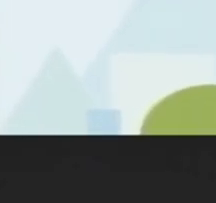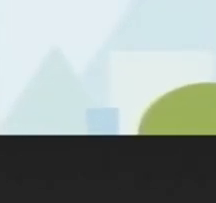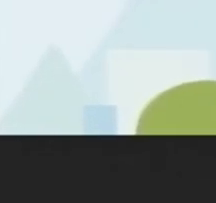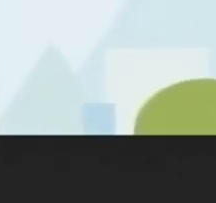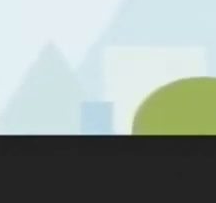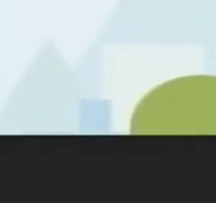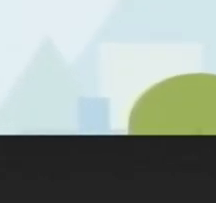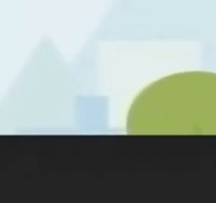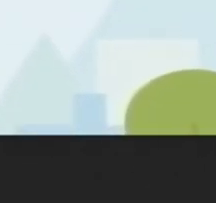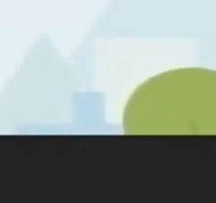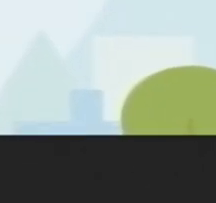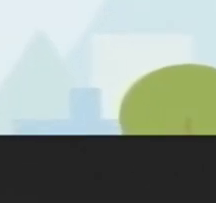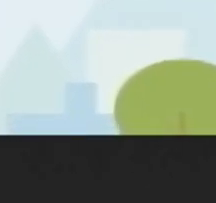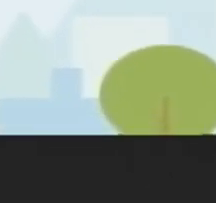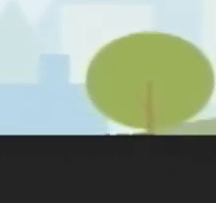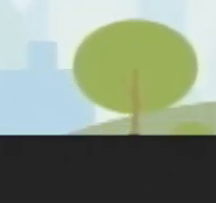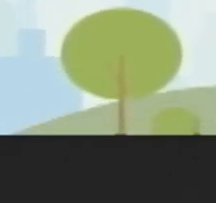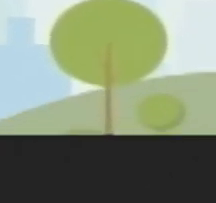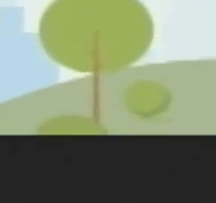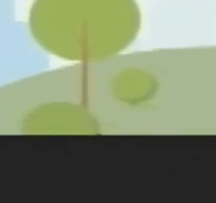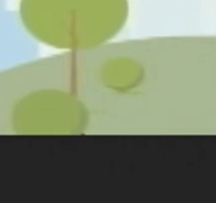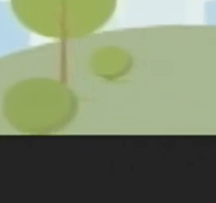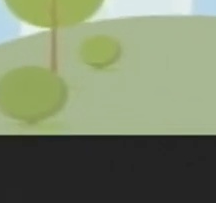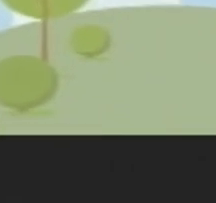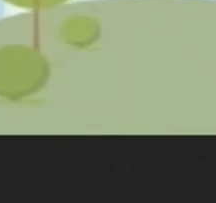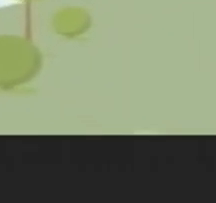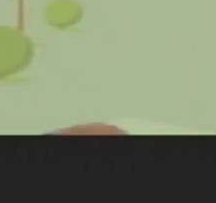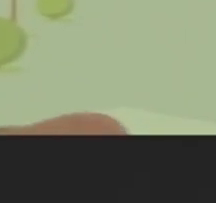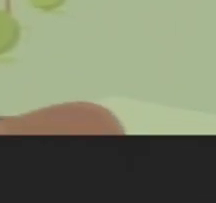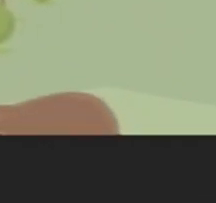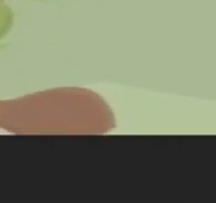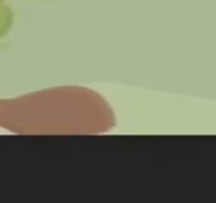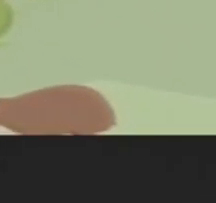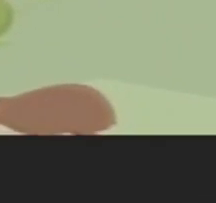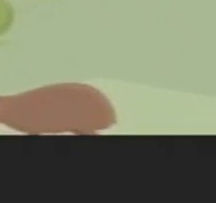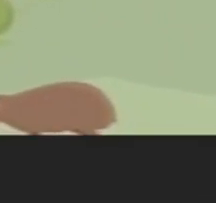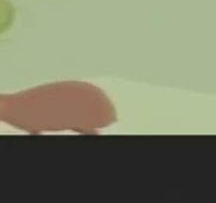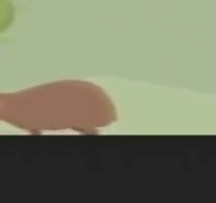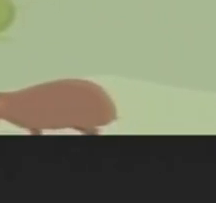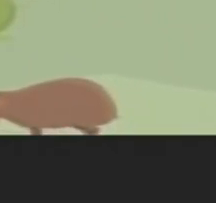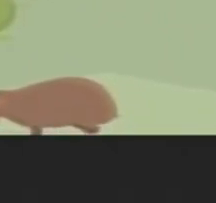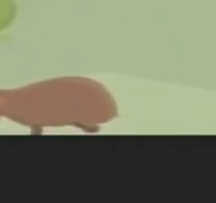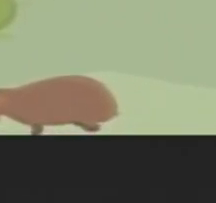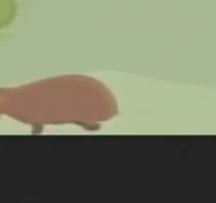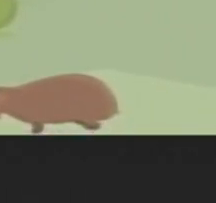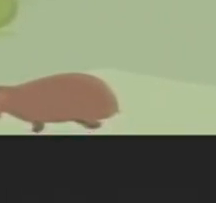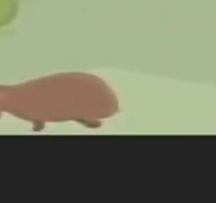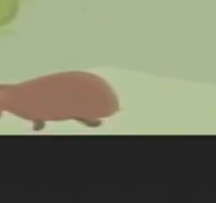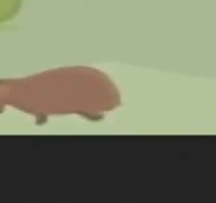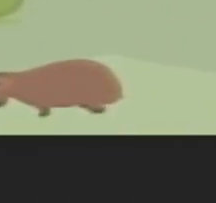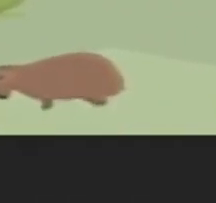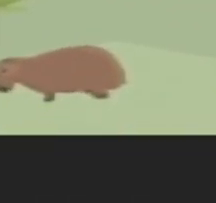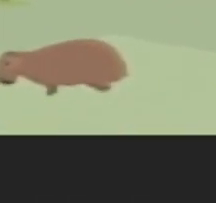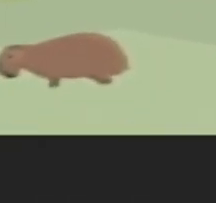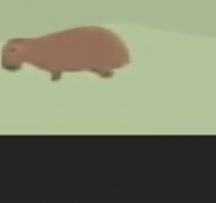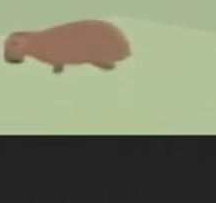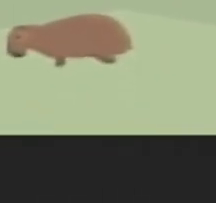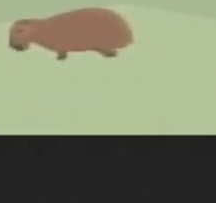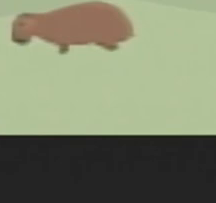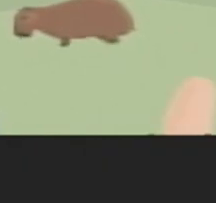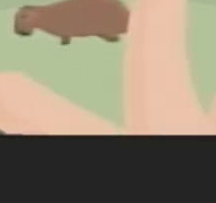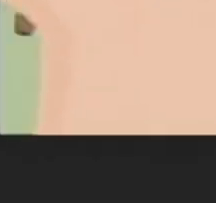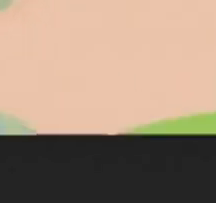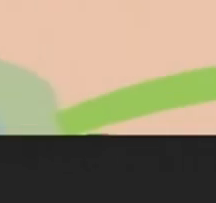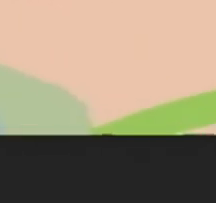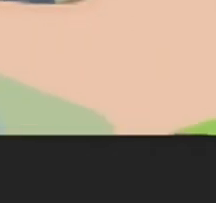e mortes desses animais e também proteger as pessoas que transitam nos veículos você pode